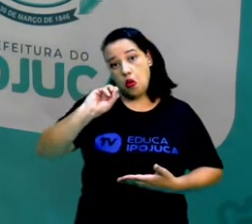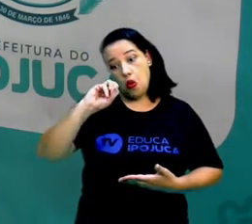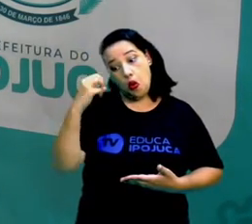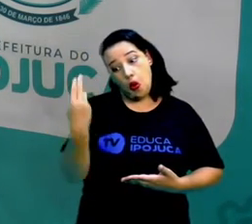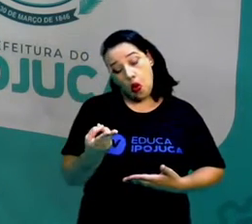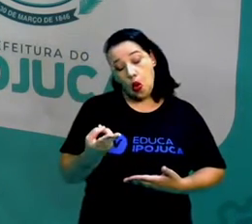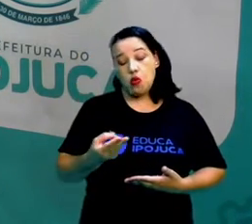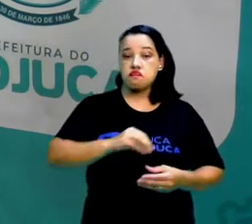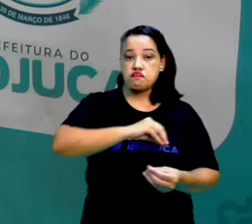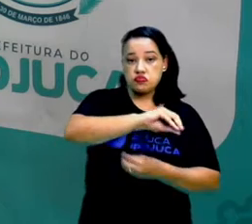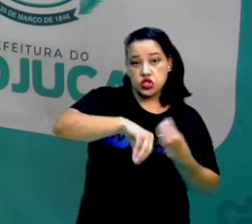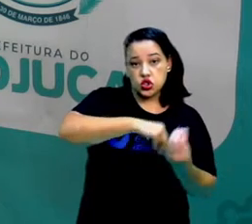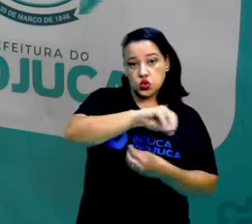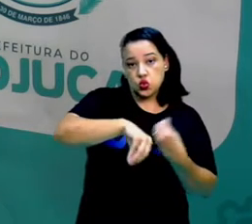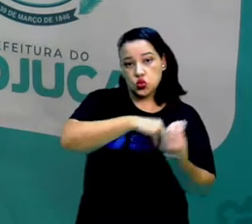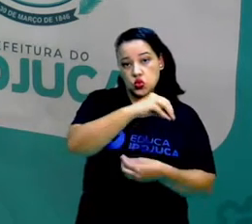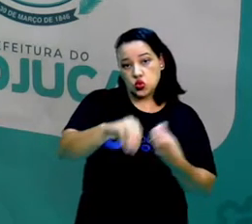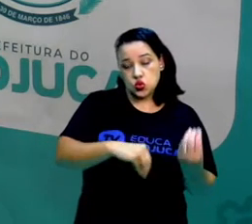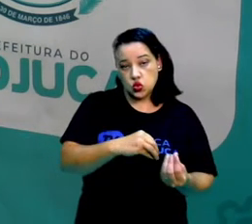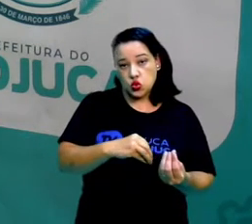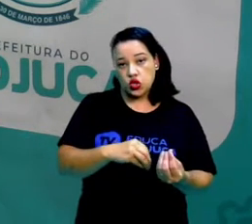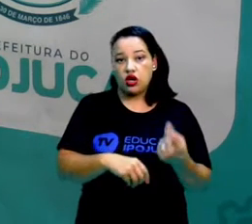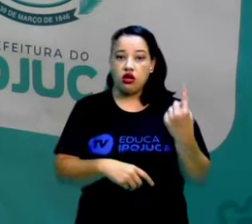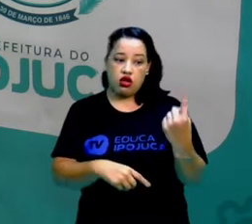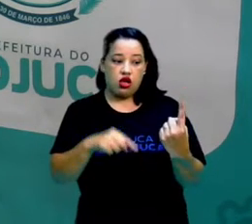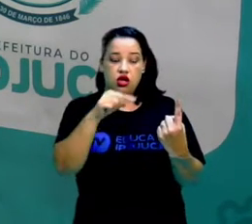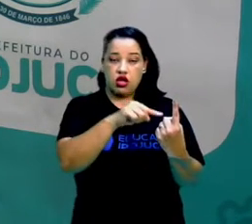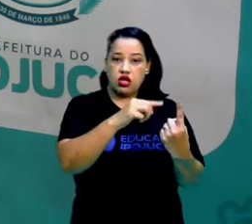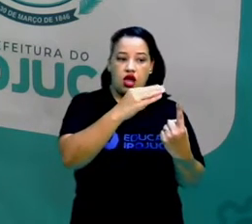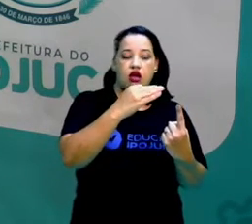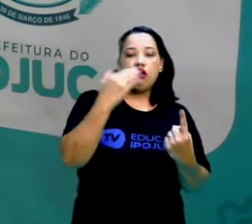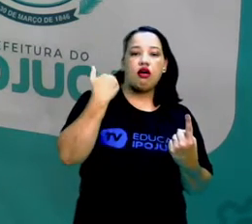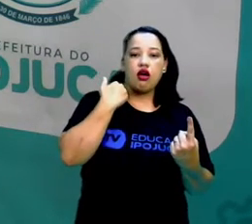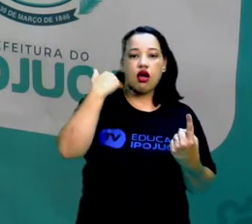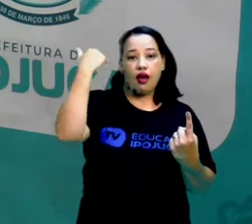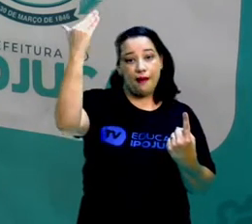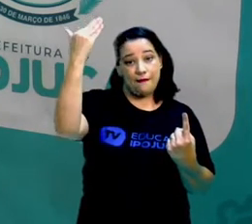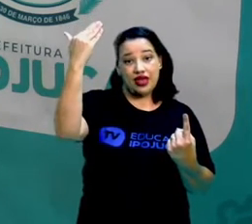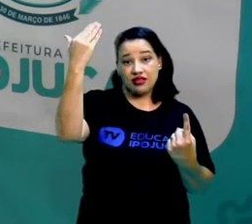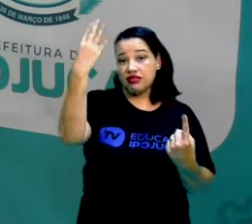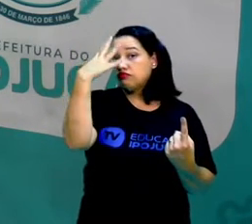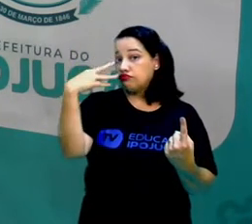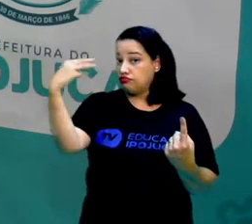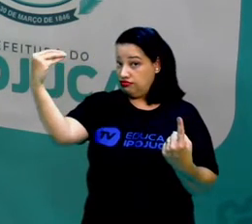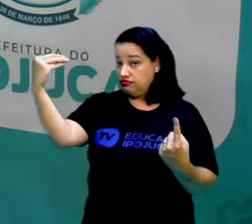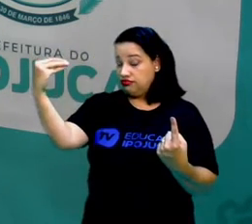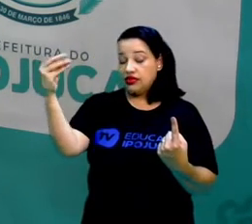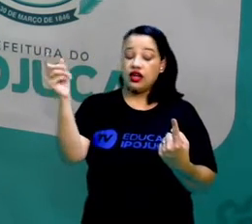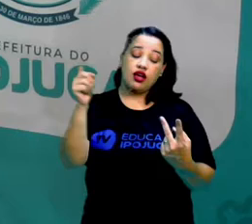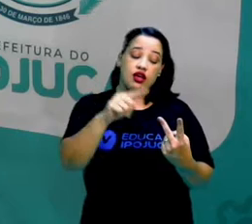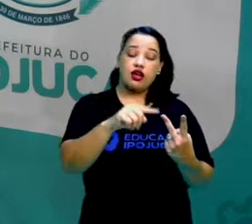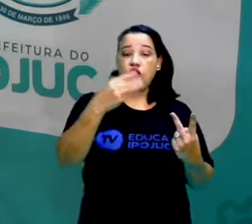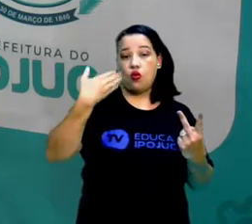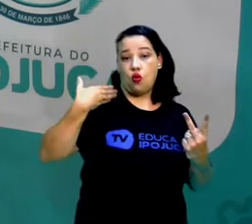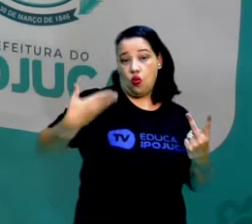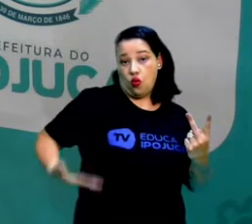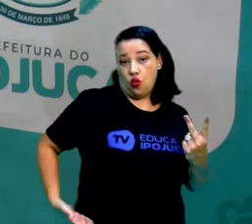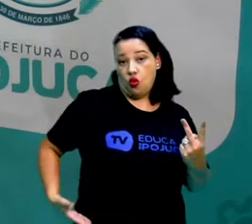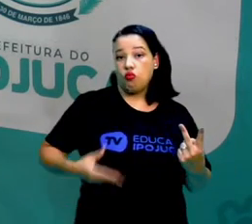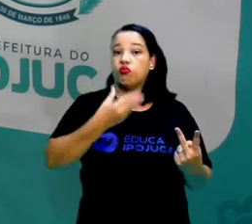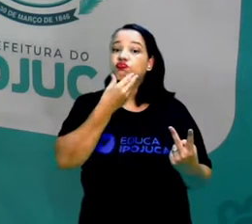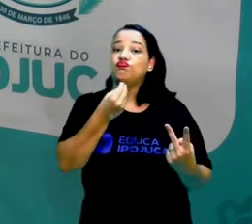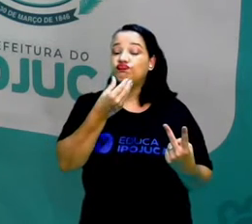vezes misturar essas duas coisas misturar um Deus de cabeça por exemplo Cacau e tem um pouco de um bom